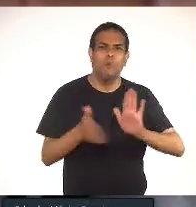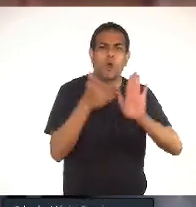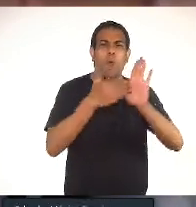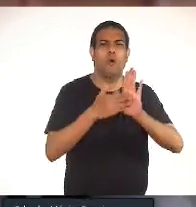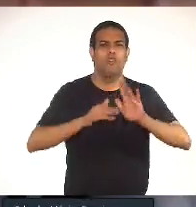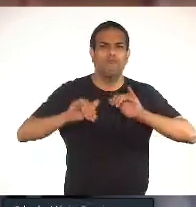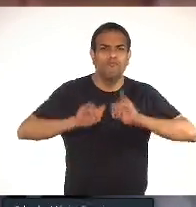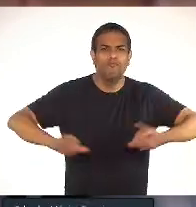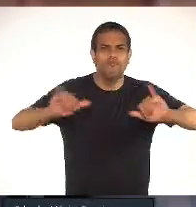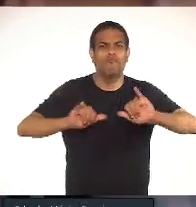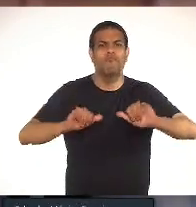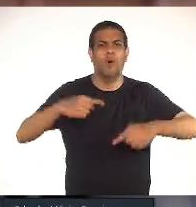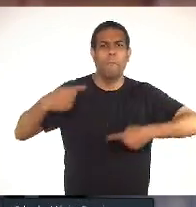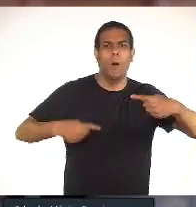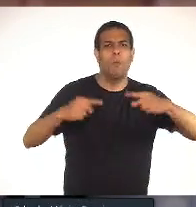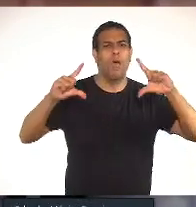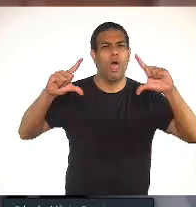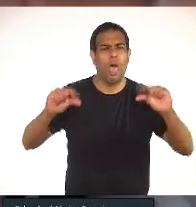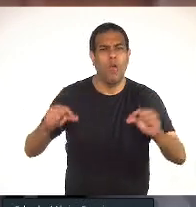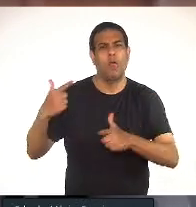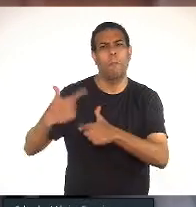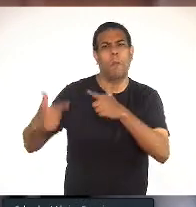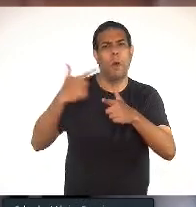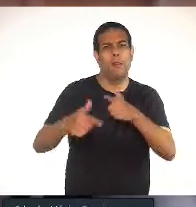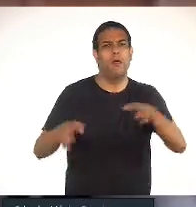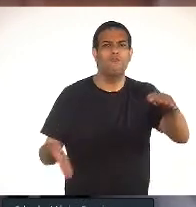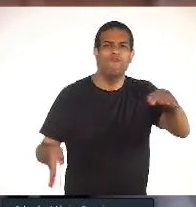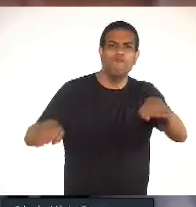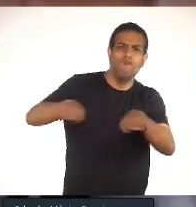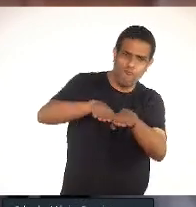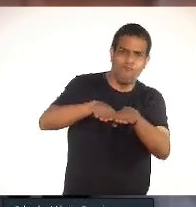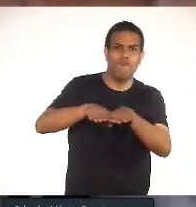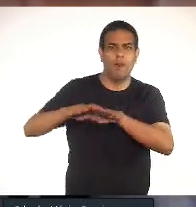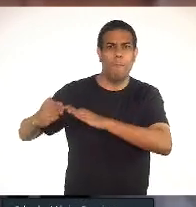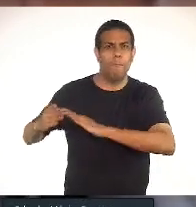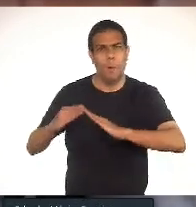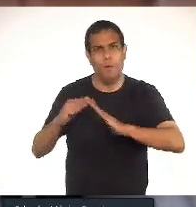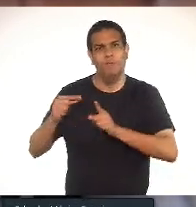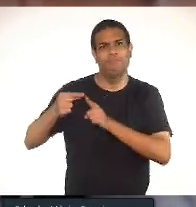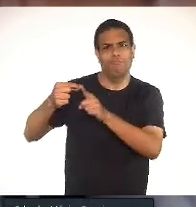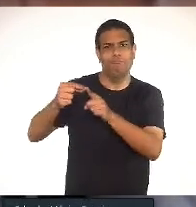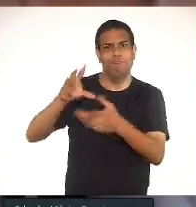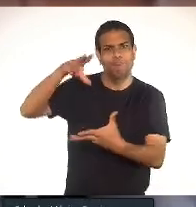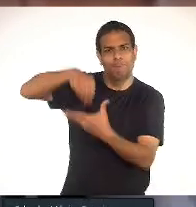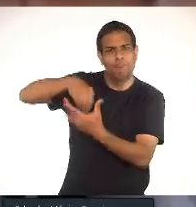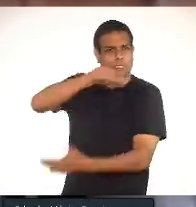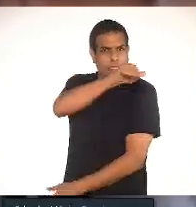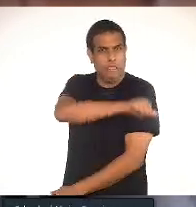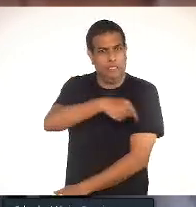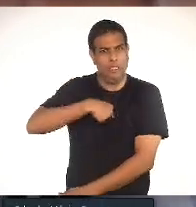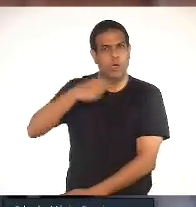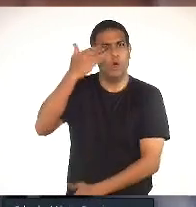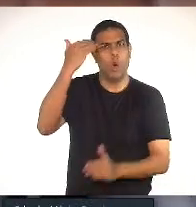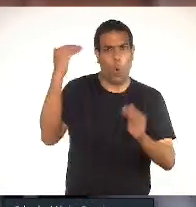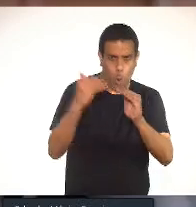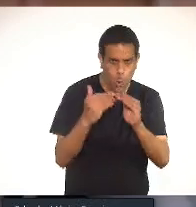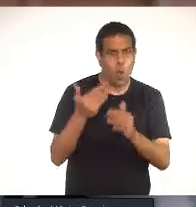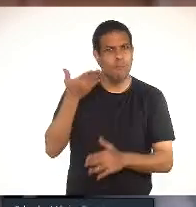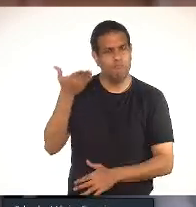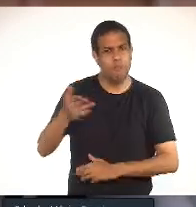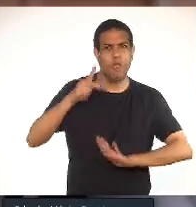em políticas públicas que reduzam as desigualdades nas favelas e periferias do Rio de Janeiro. Sendo assim, meu parecer ao